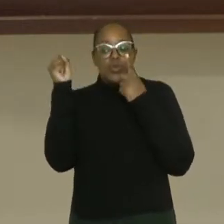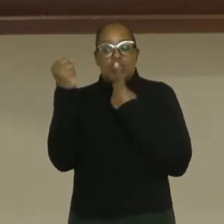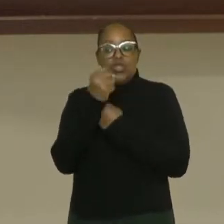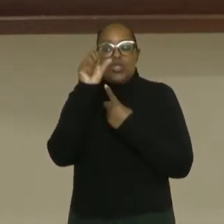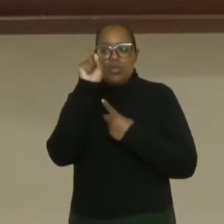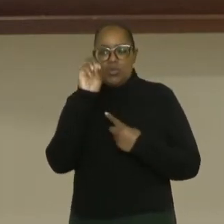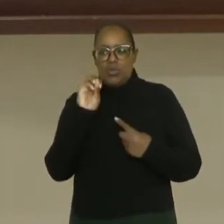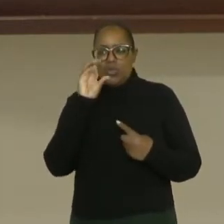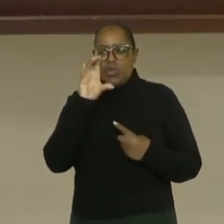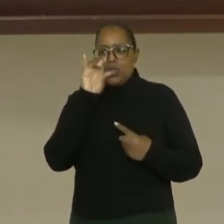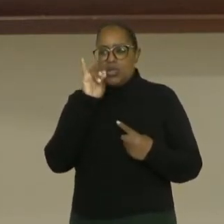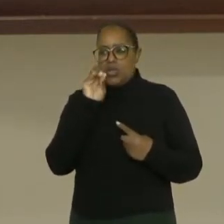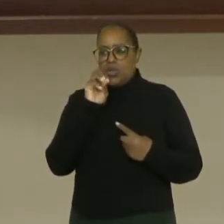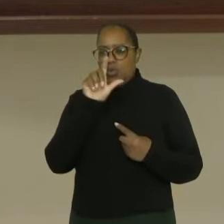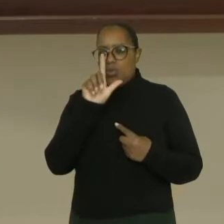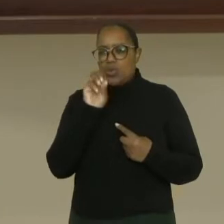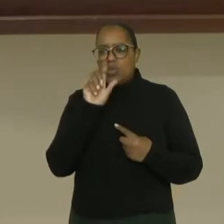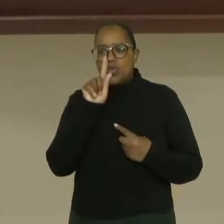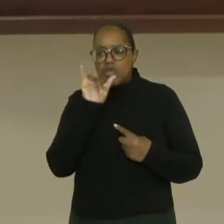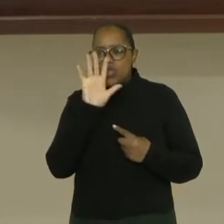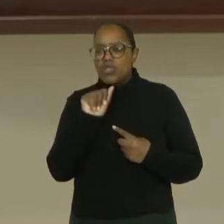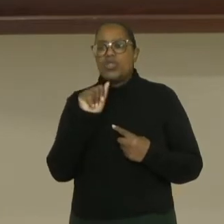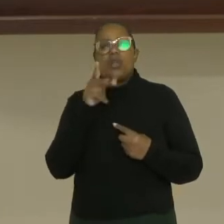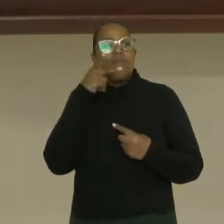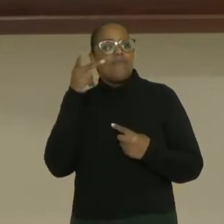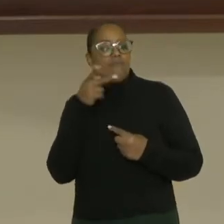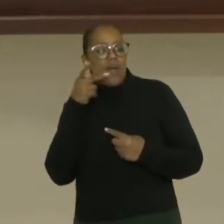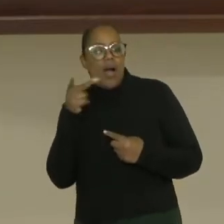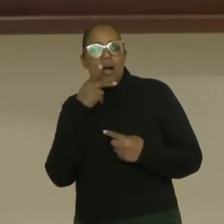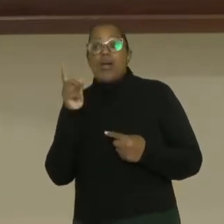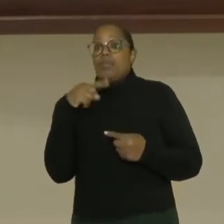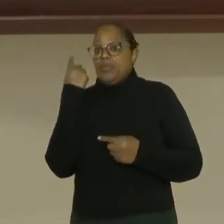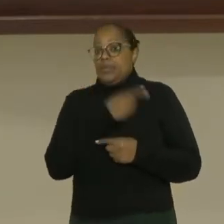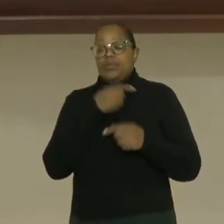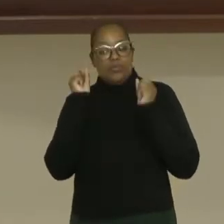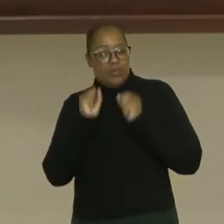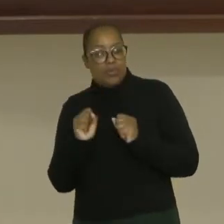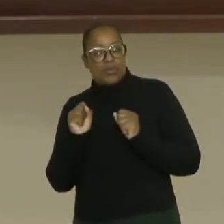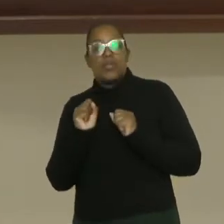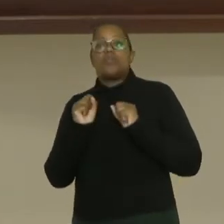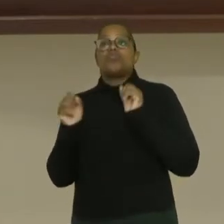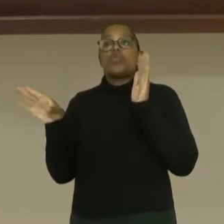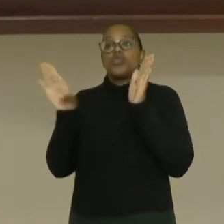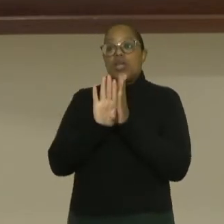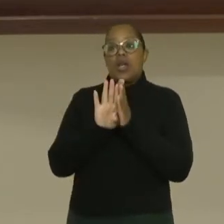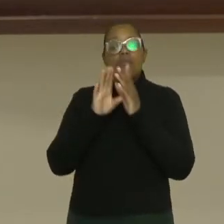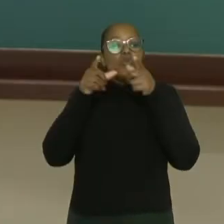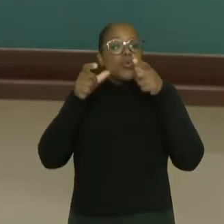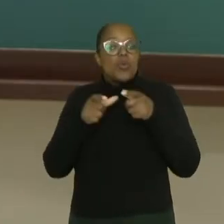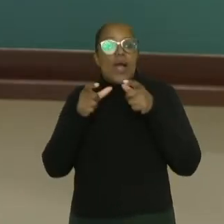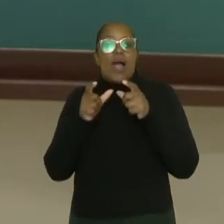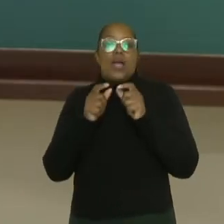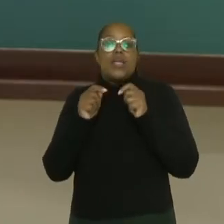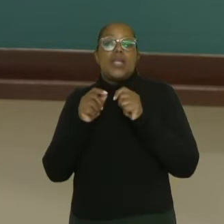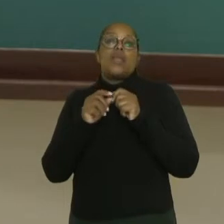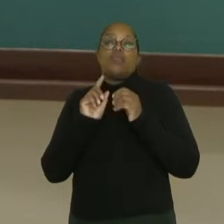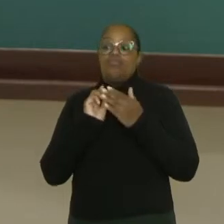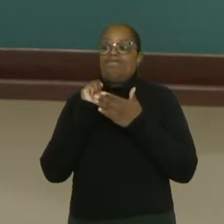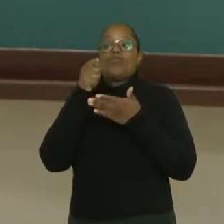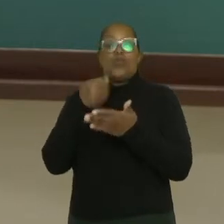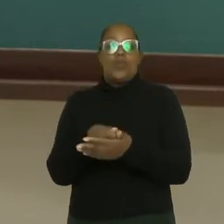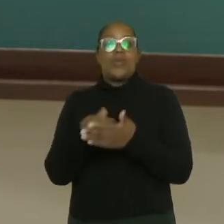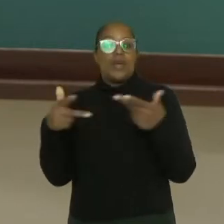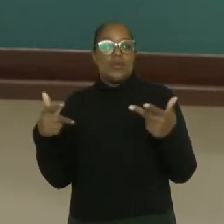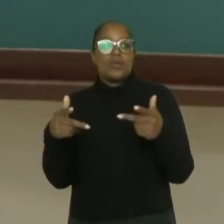analisar como essas violências acontecem, para que a gente possa chegar num lugar de combate.